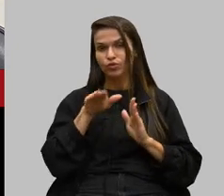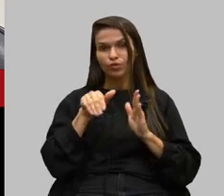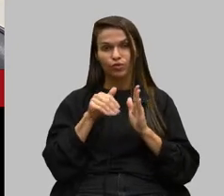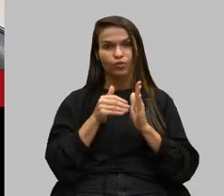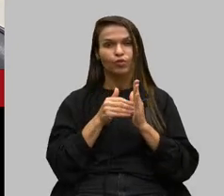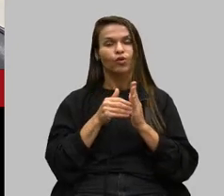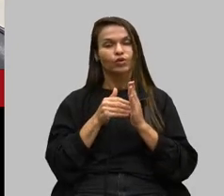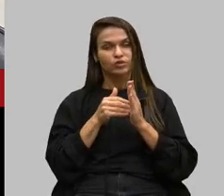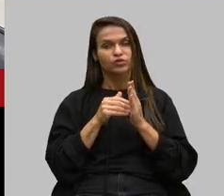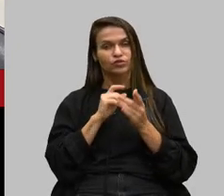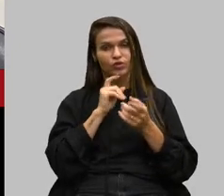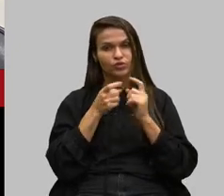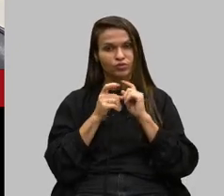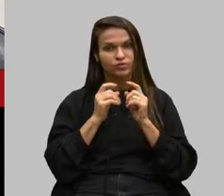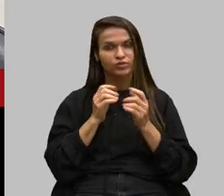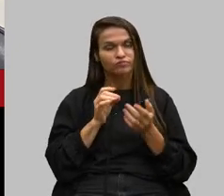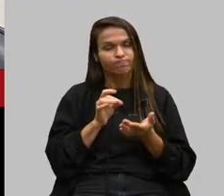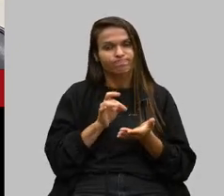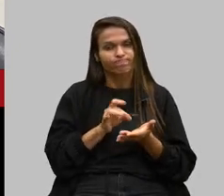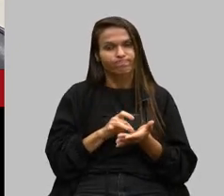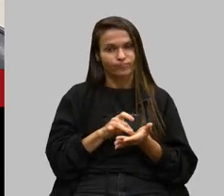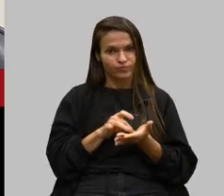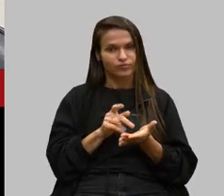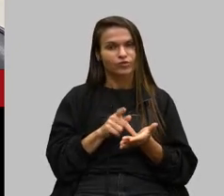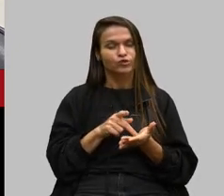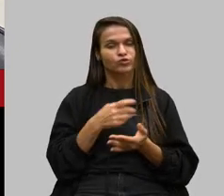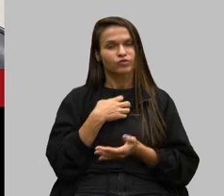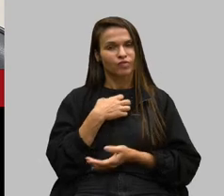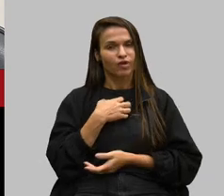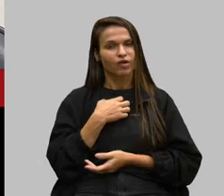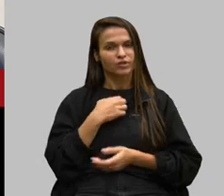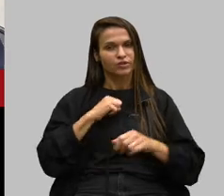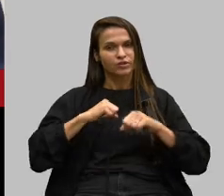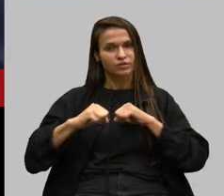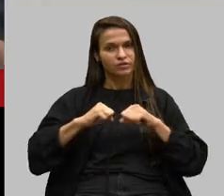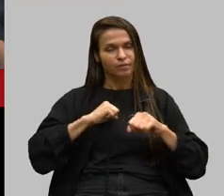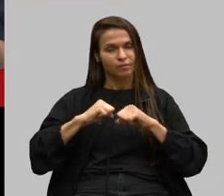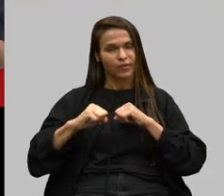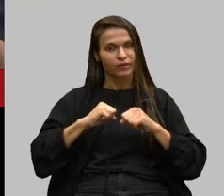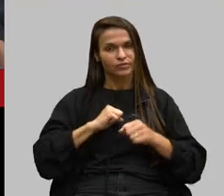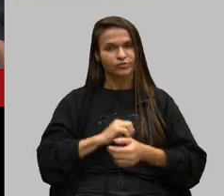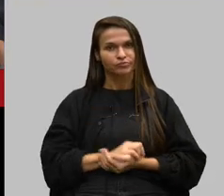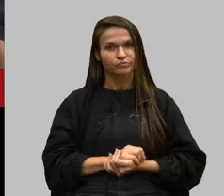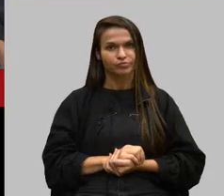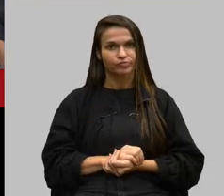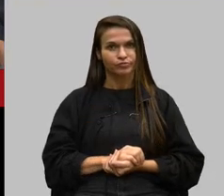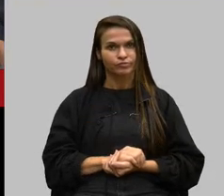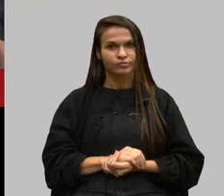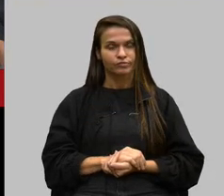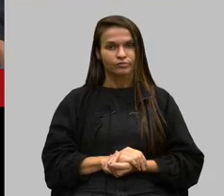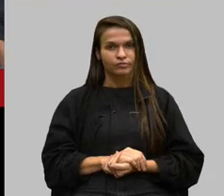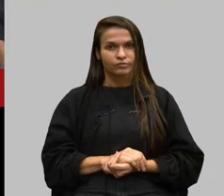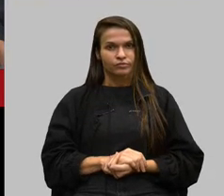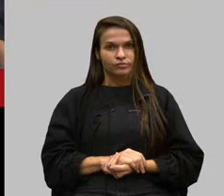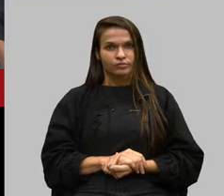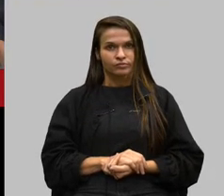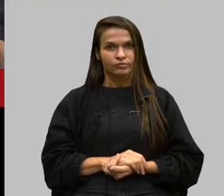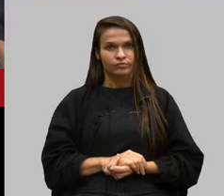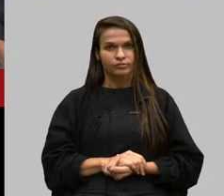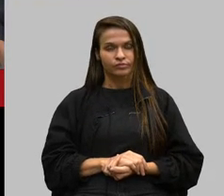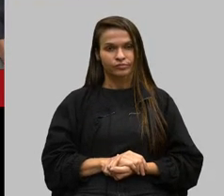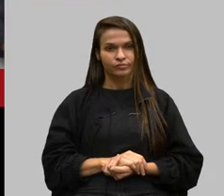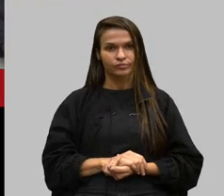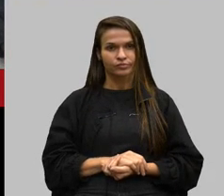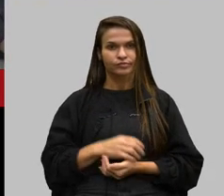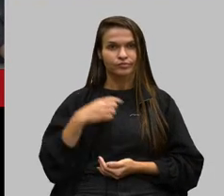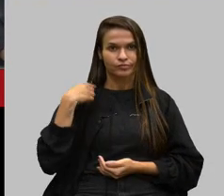seus questionamentos de verdade sinto falta desse nosso debate tá bem deputado OB